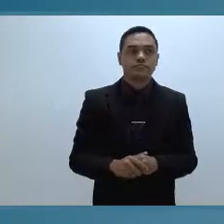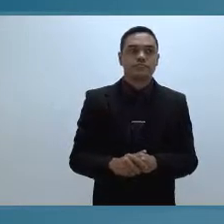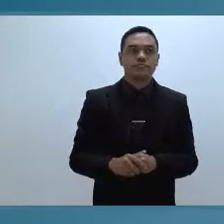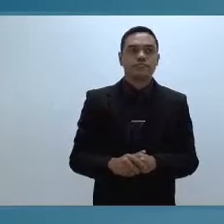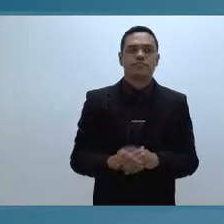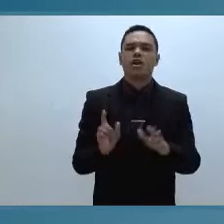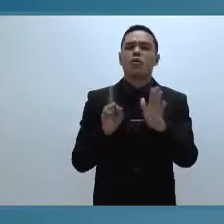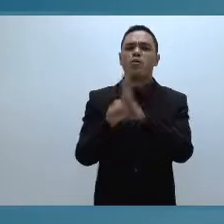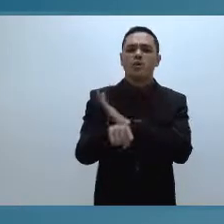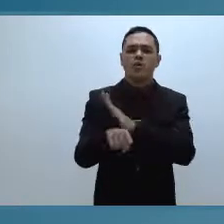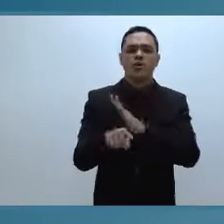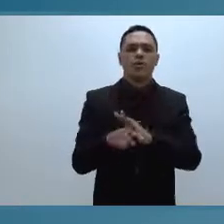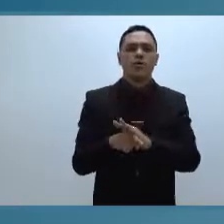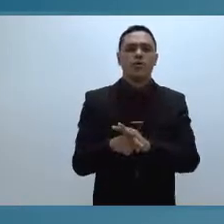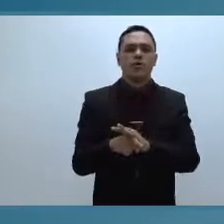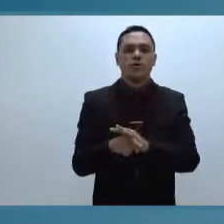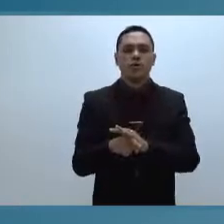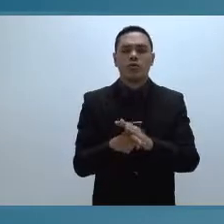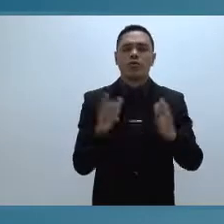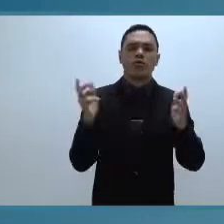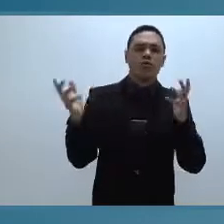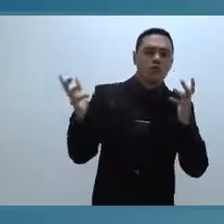Pergunto se há alguma dúvida.